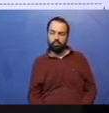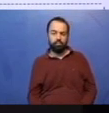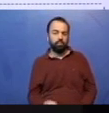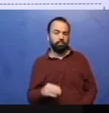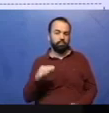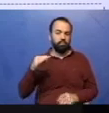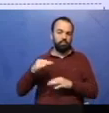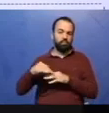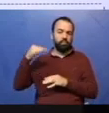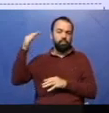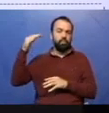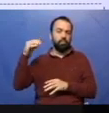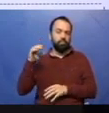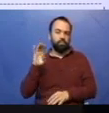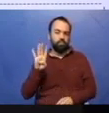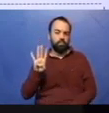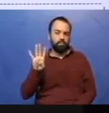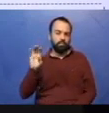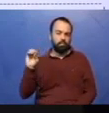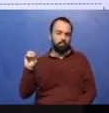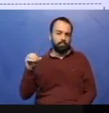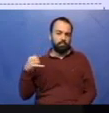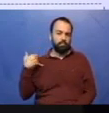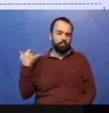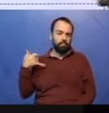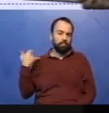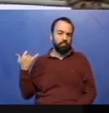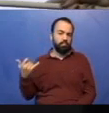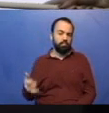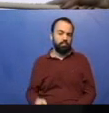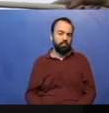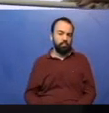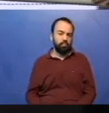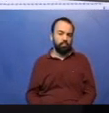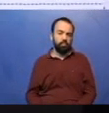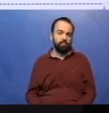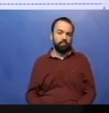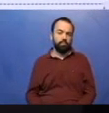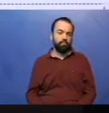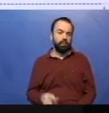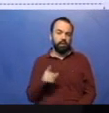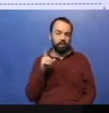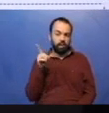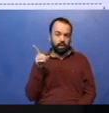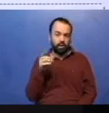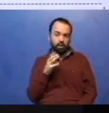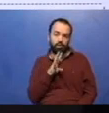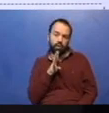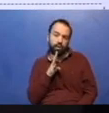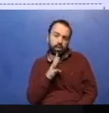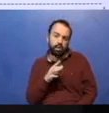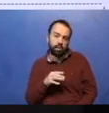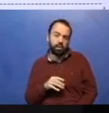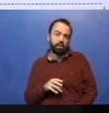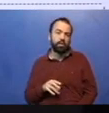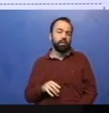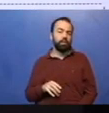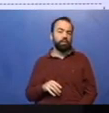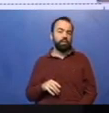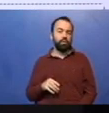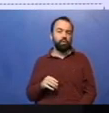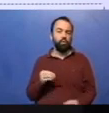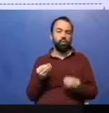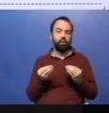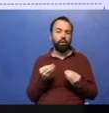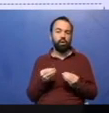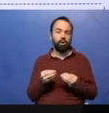de mais de 40 anos de idade, para saber uma maneira de prever o tempo por meio da observação de elementos